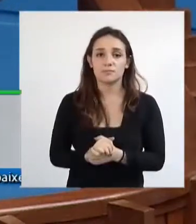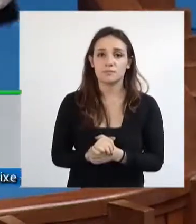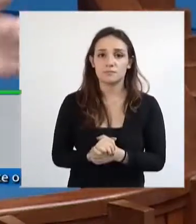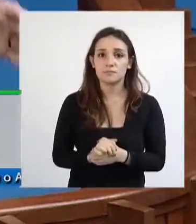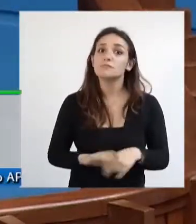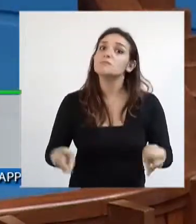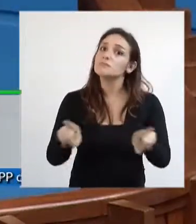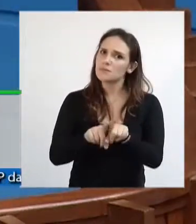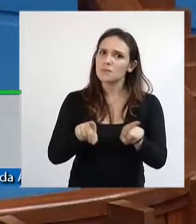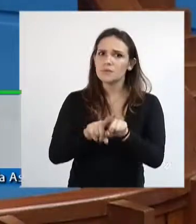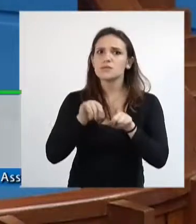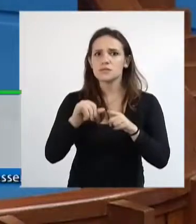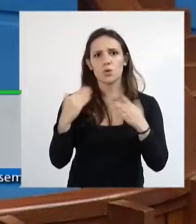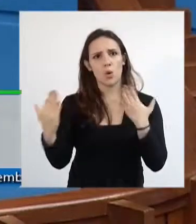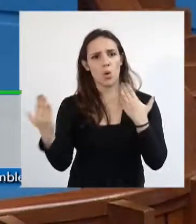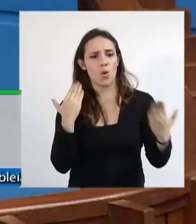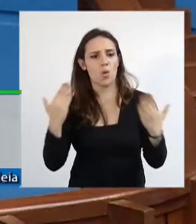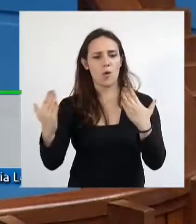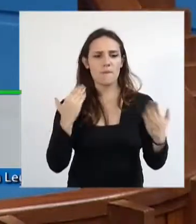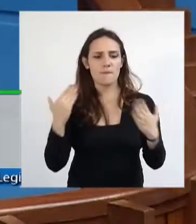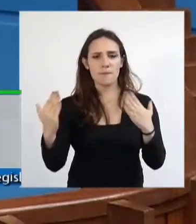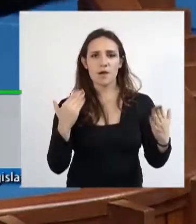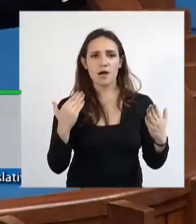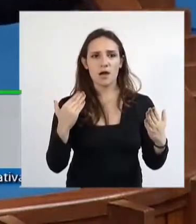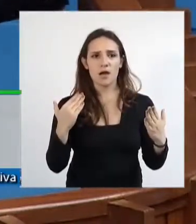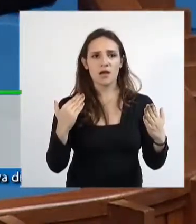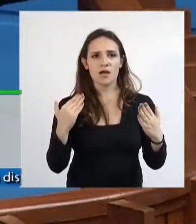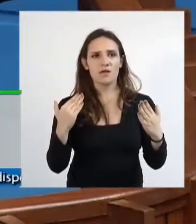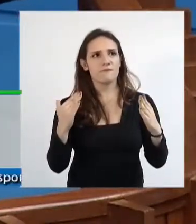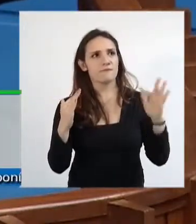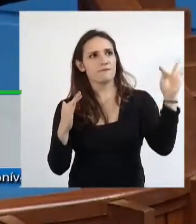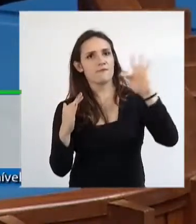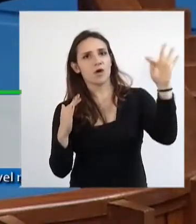inclusive comparados a universidades do exterior.